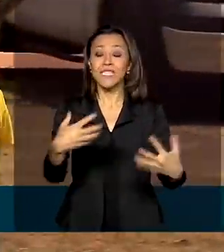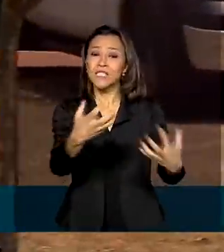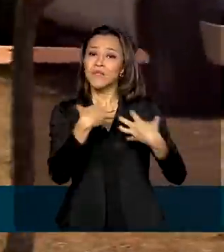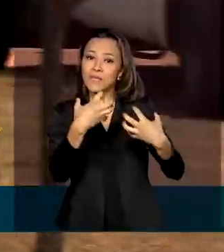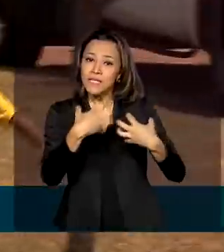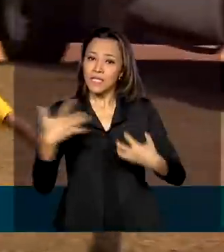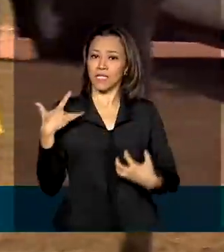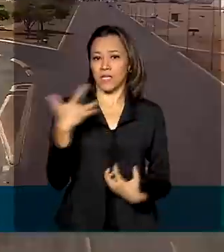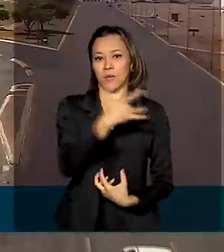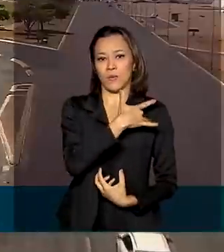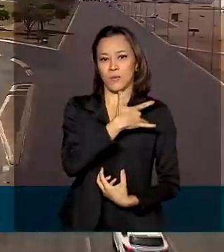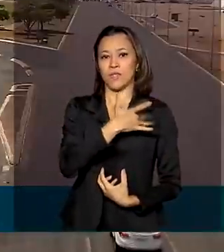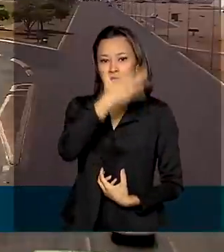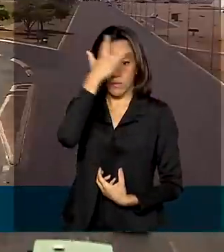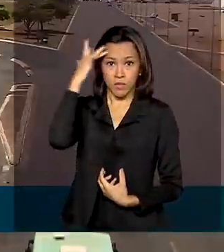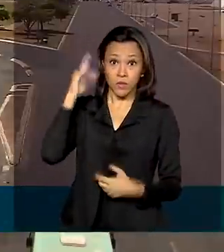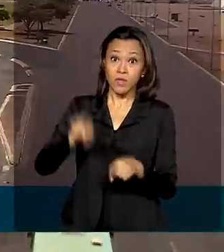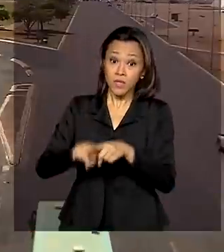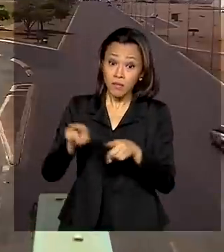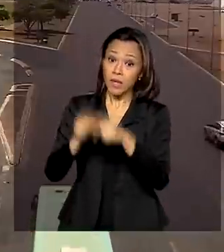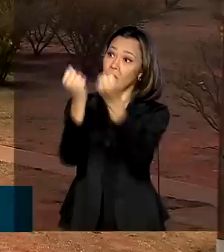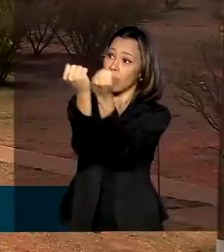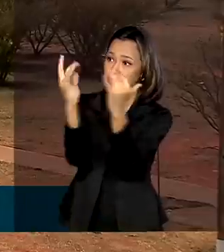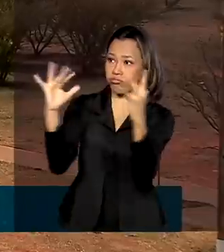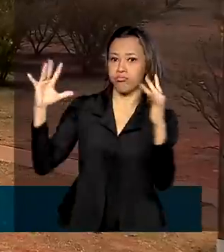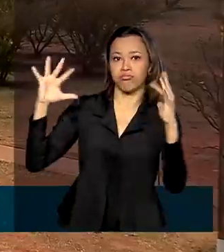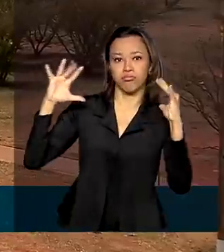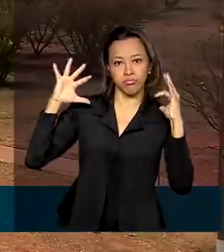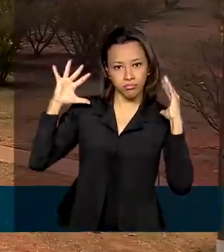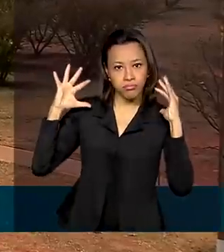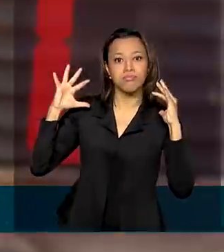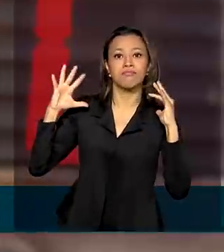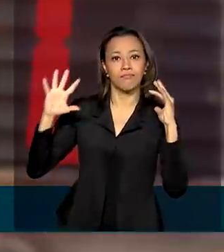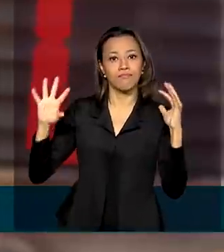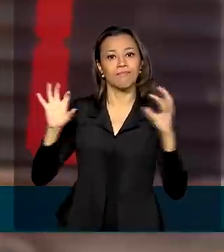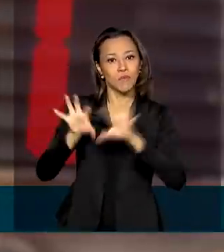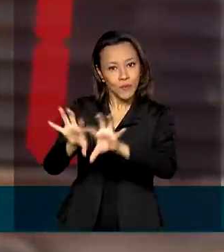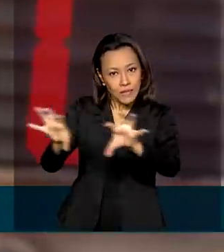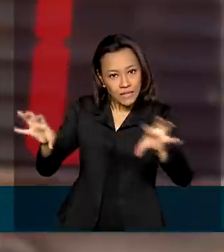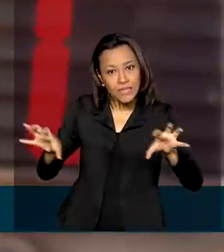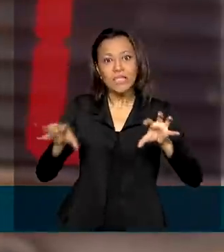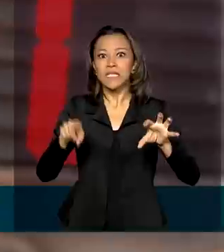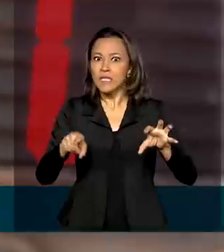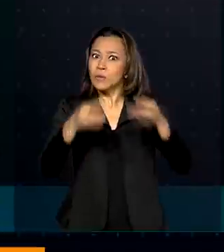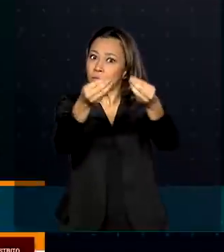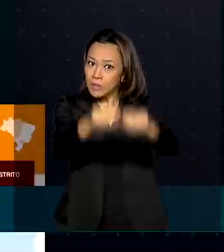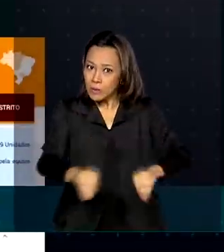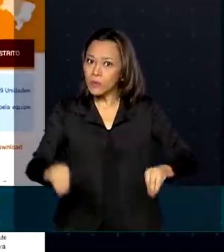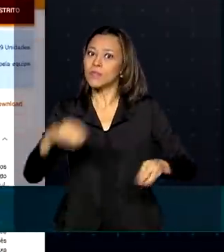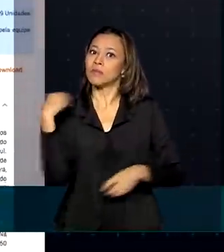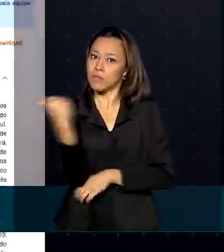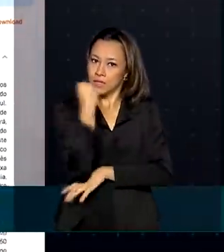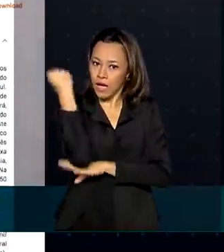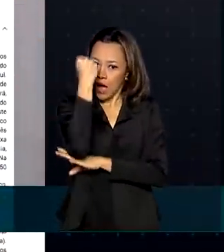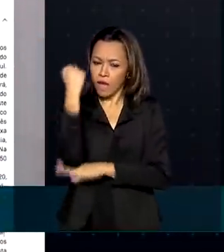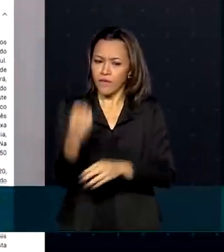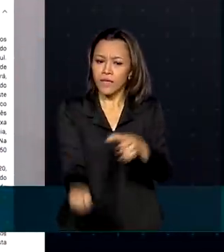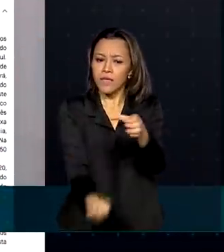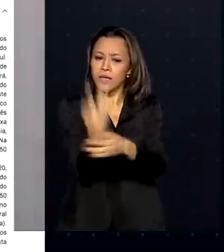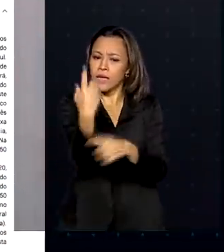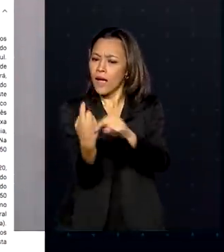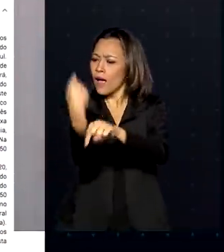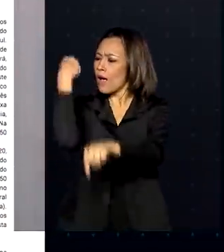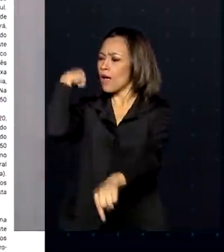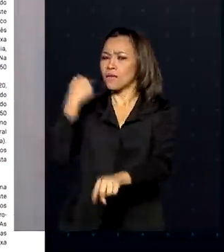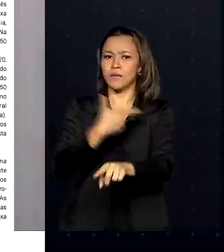pessoas, mas também o equilíbrio do meio ambiente. E os prejuízos podem ser graves. Criado em